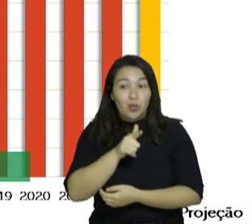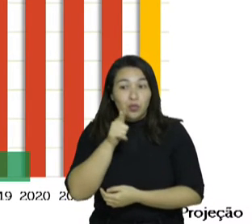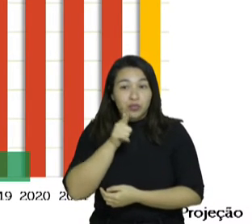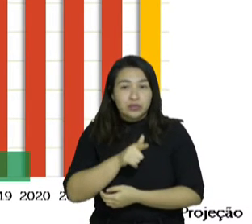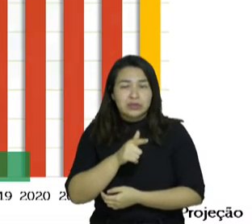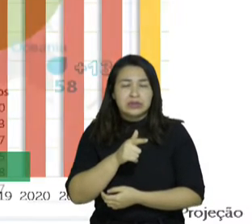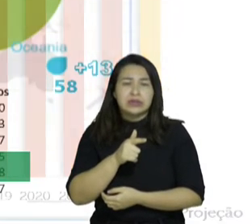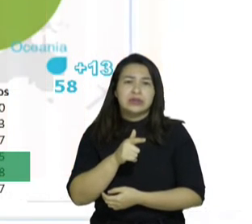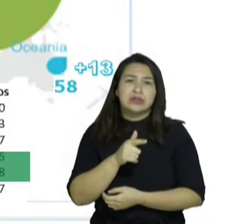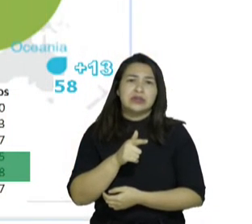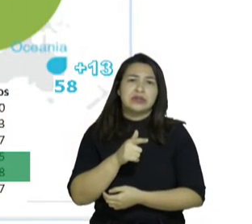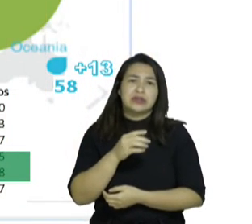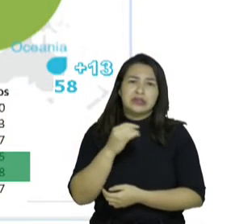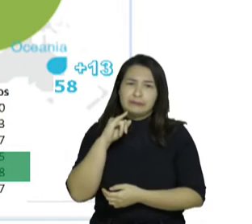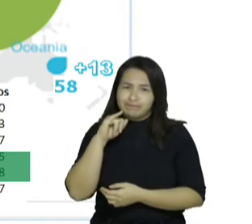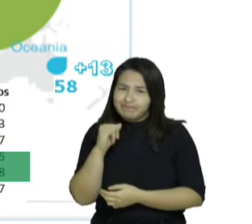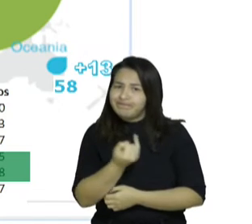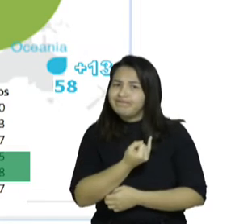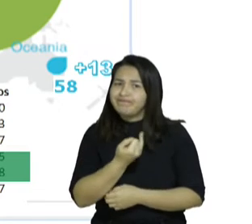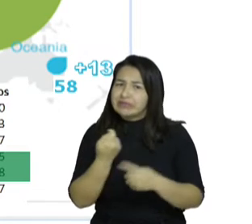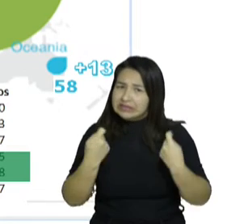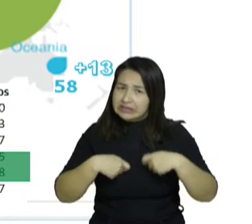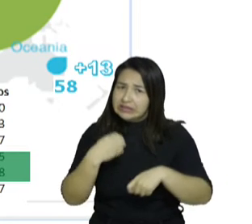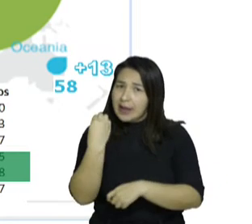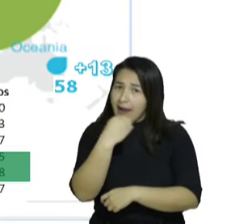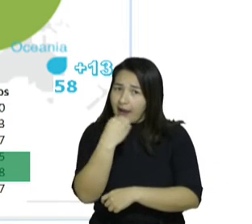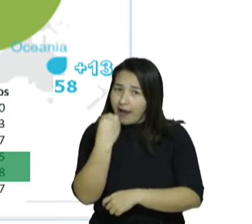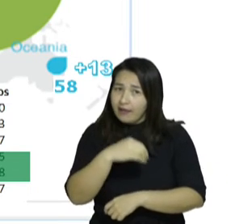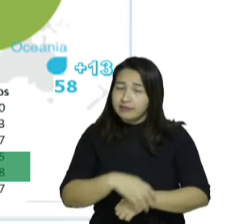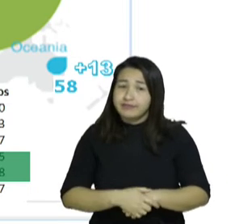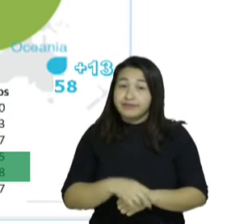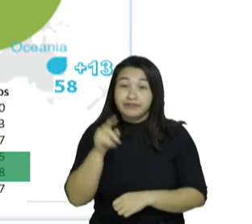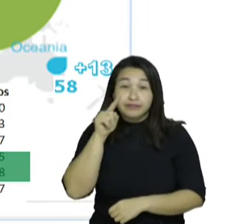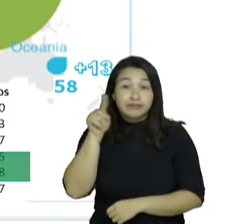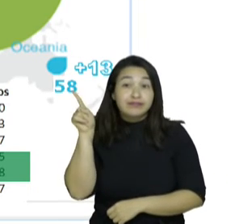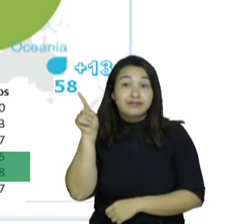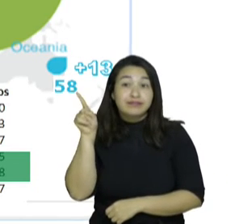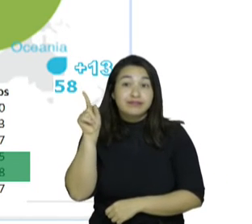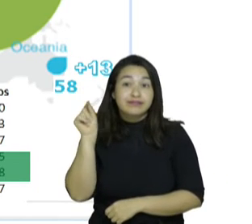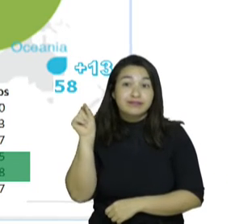existem gente vamos olhar para